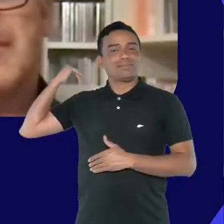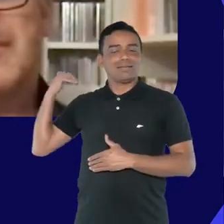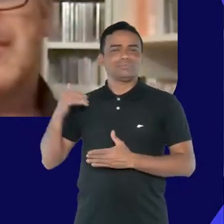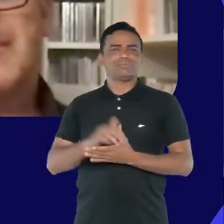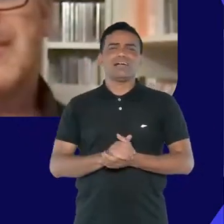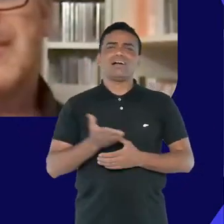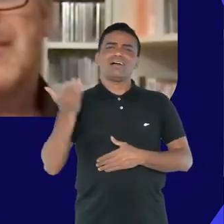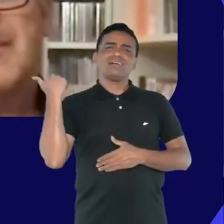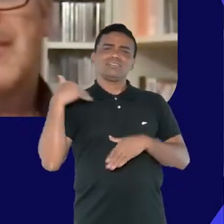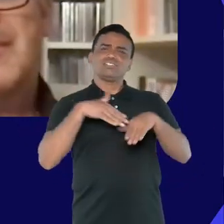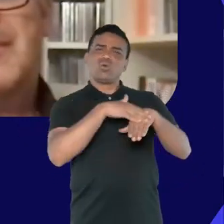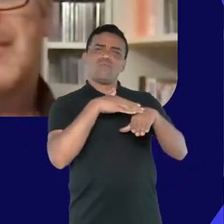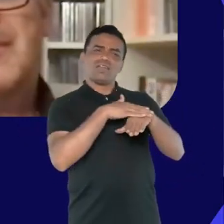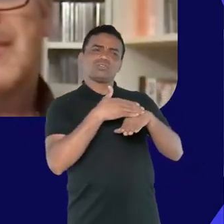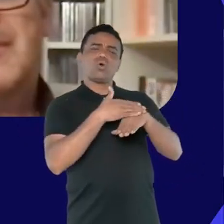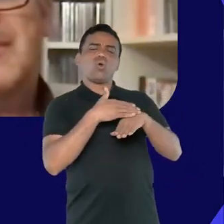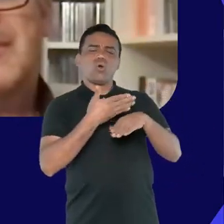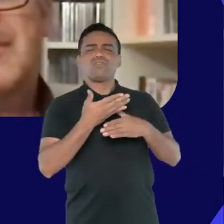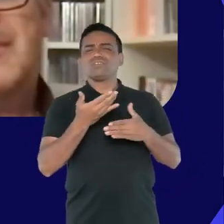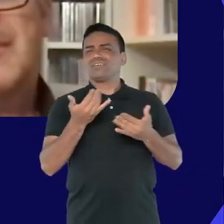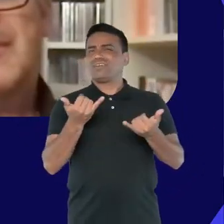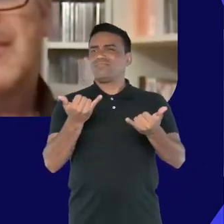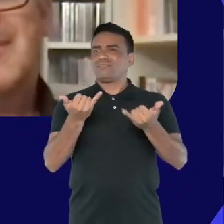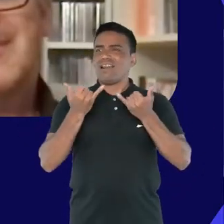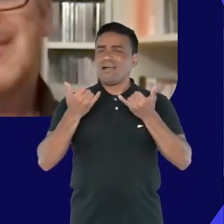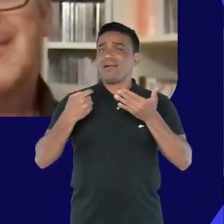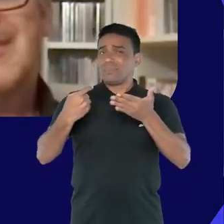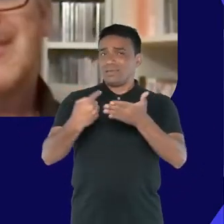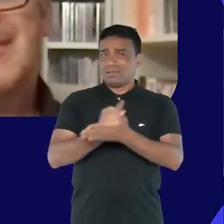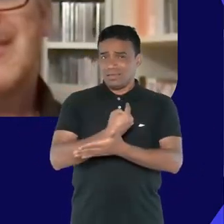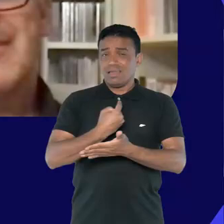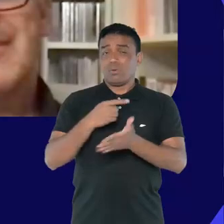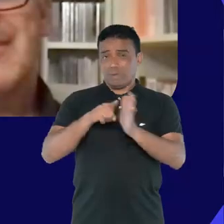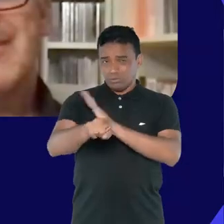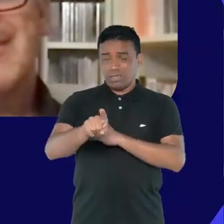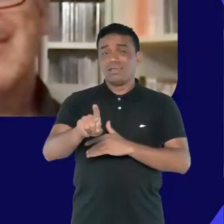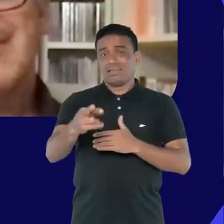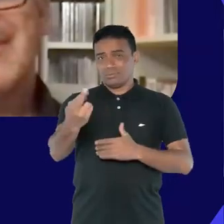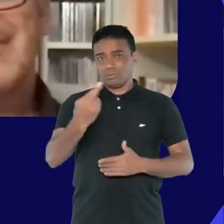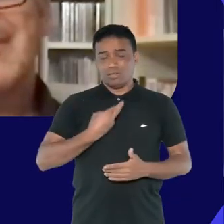gravar, a gente começou a conversar e você guardou para me responder agora, quando a gente estivesse gravando para todo mundo que está vendo a